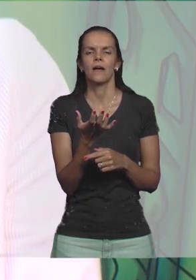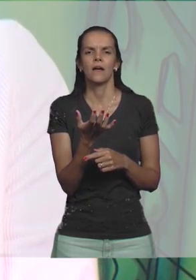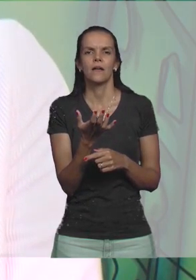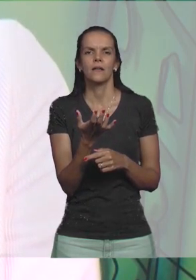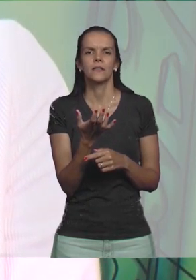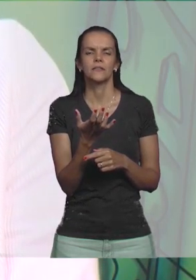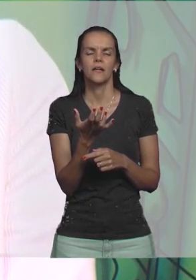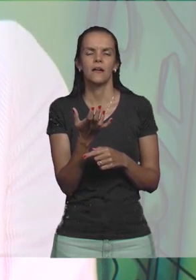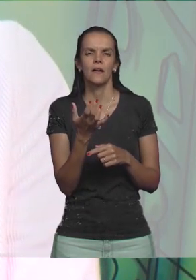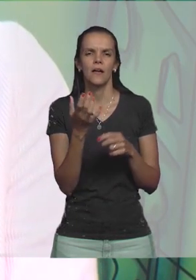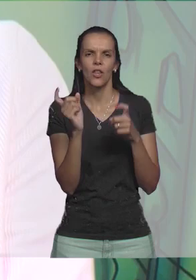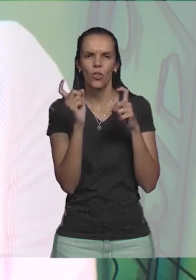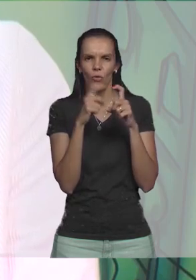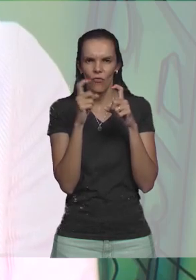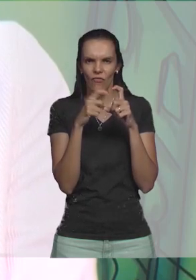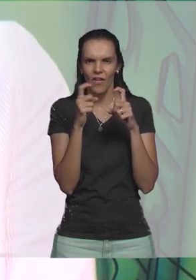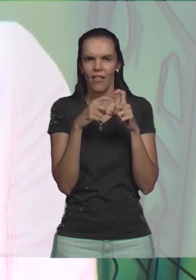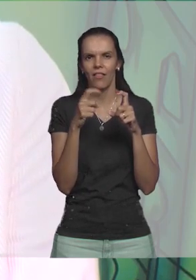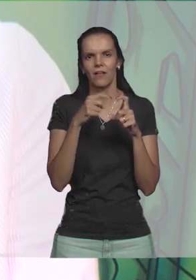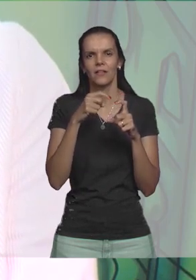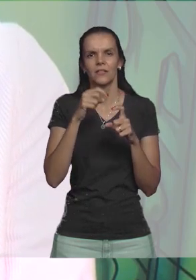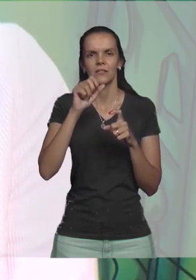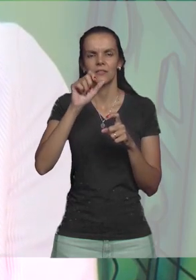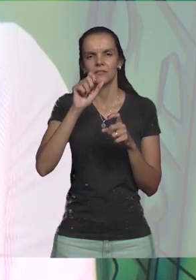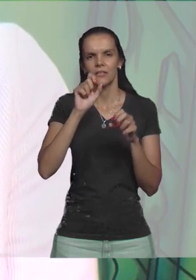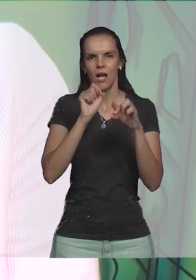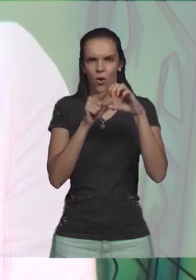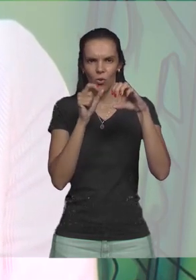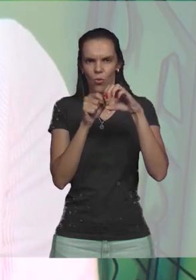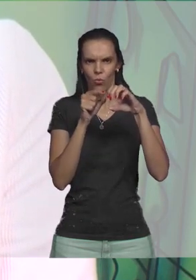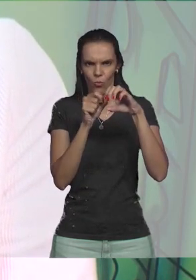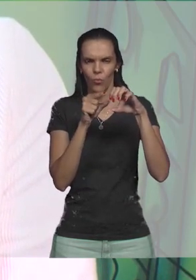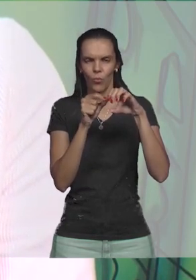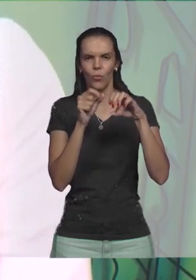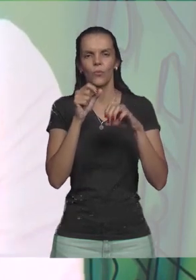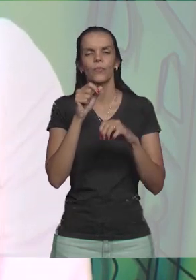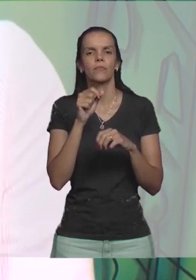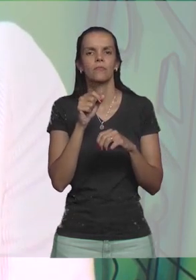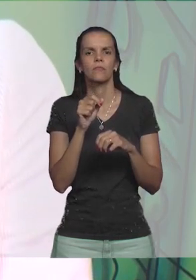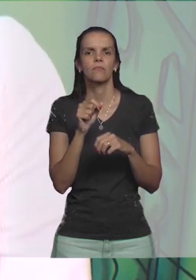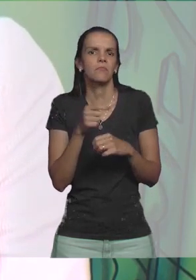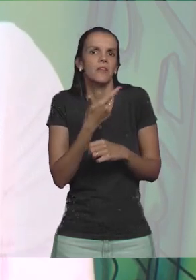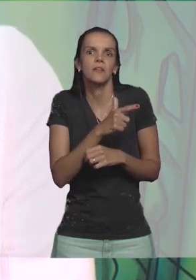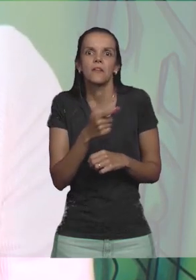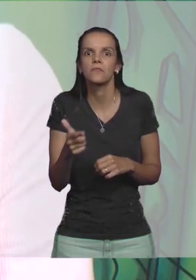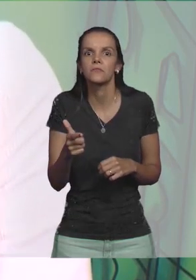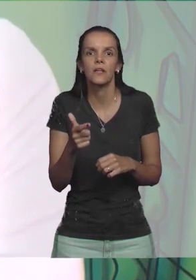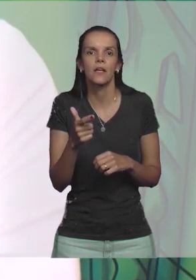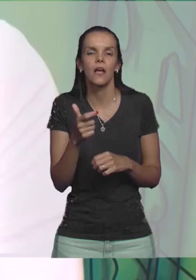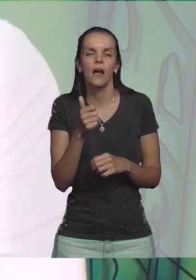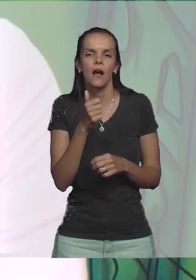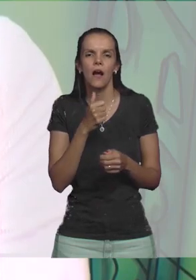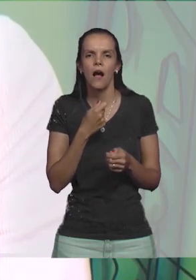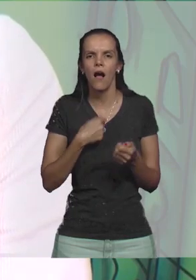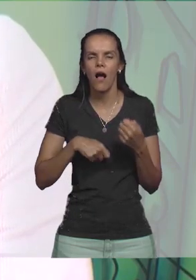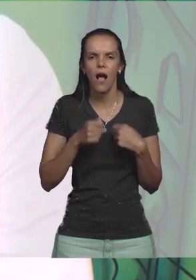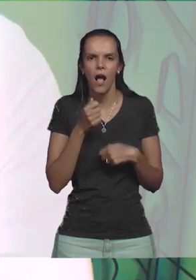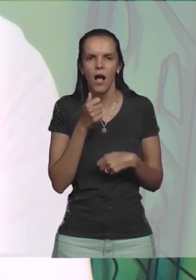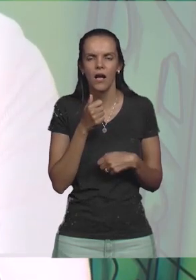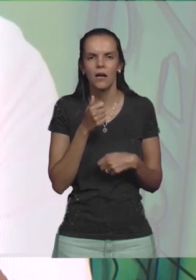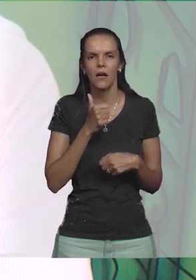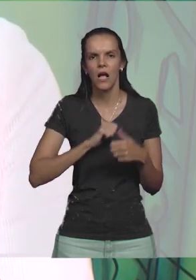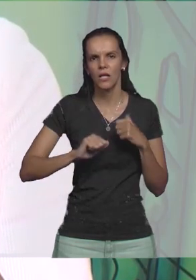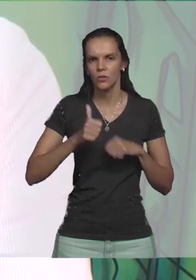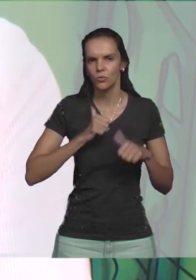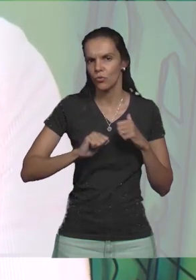Tá, ok, vamos solucionar o problema colocando pessoas negras e é fato, a gente precisa solucionar isso de alguma maneira para o